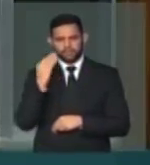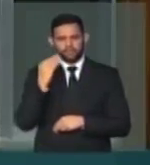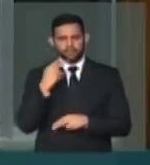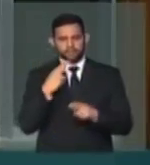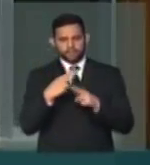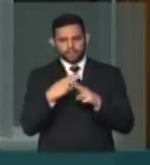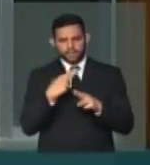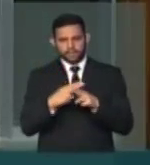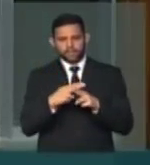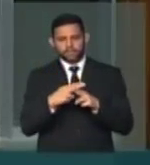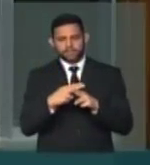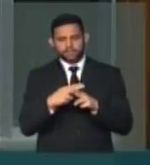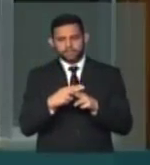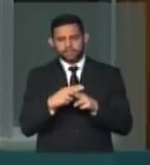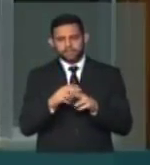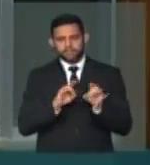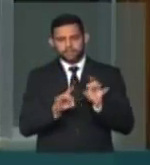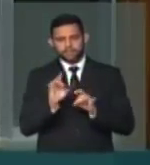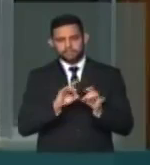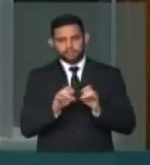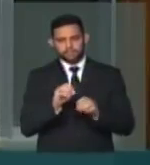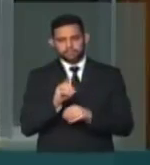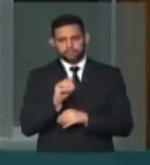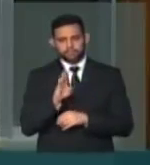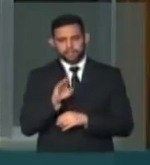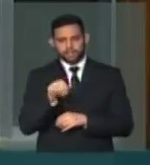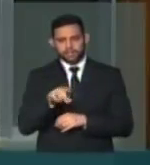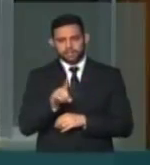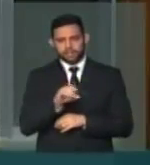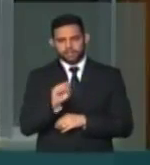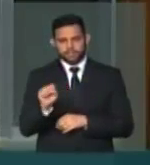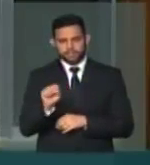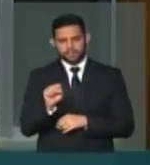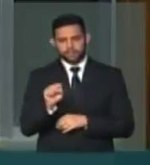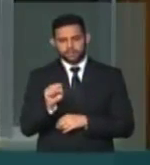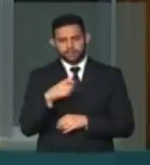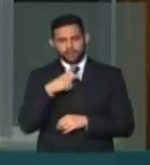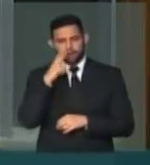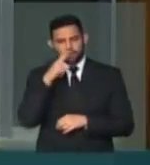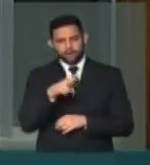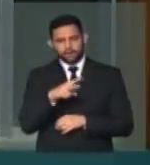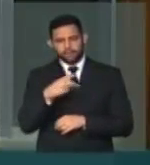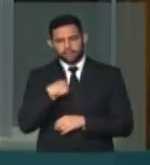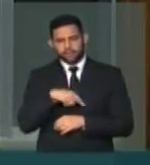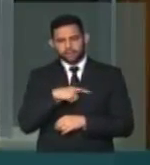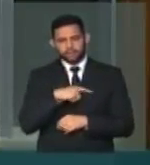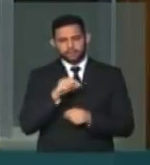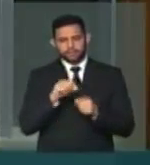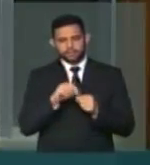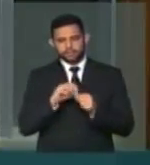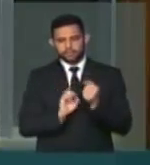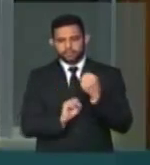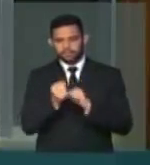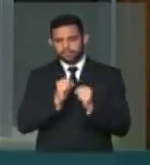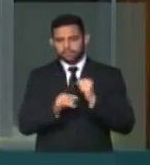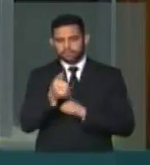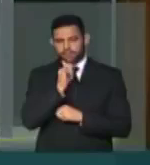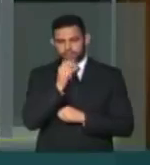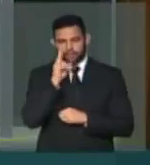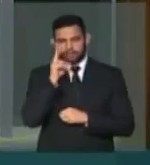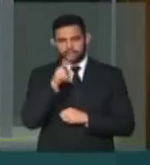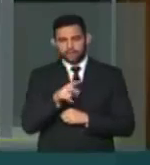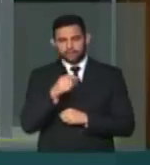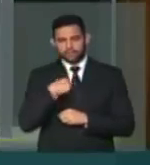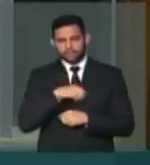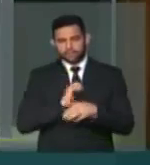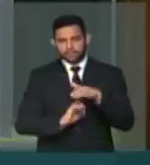da Caixa Econômica Federal, especialmente o BNDES, que olhe para o nosso setor produtivo, que olhe para